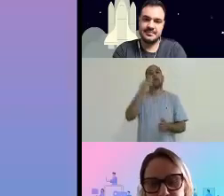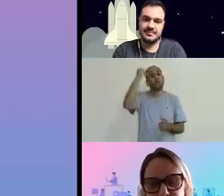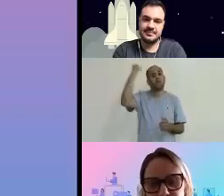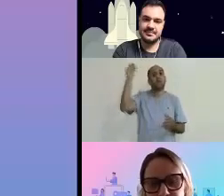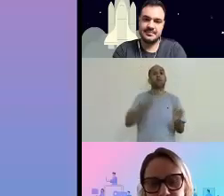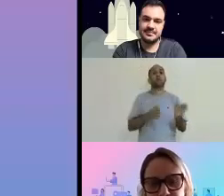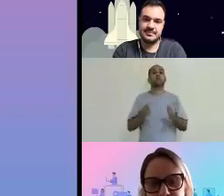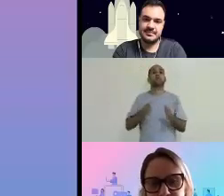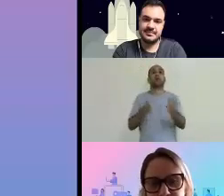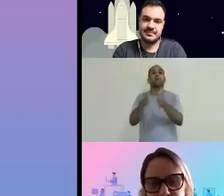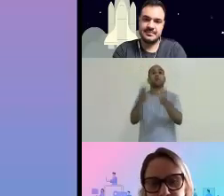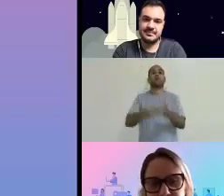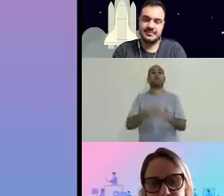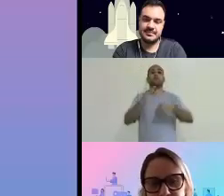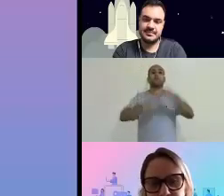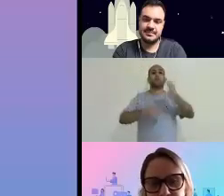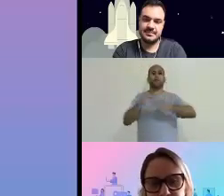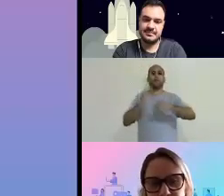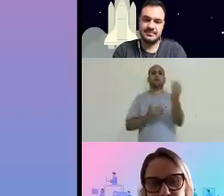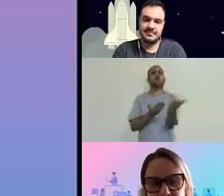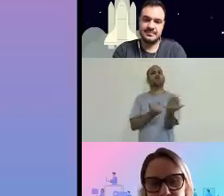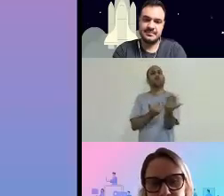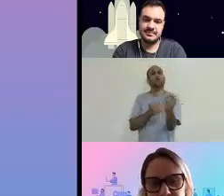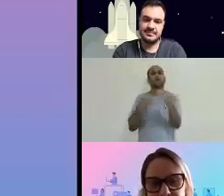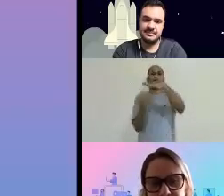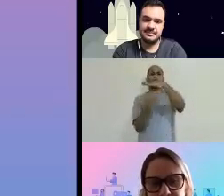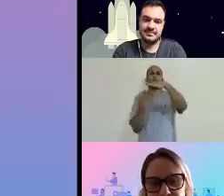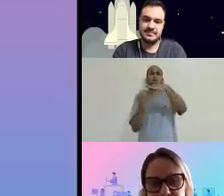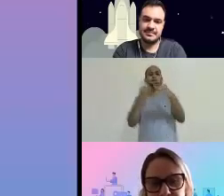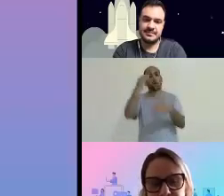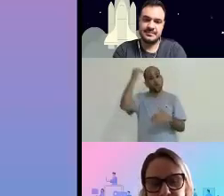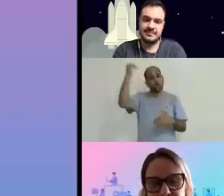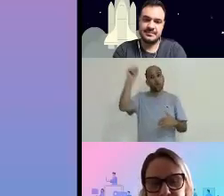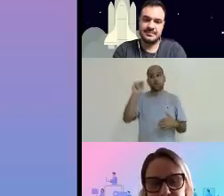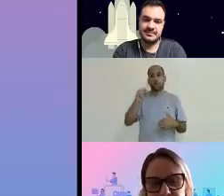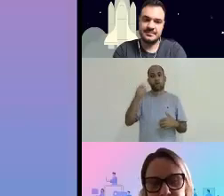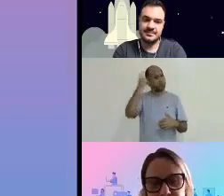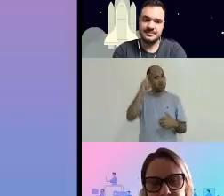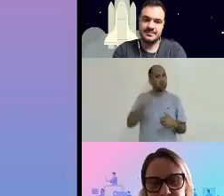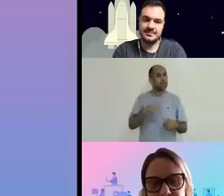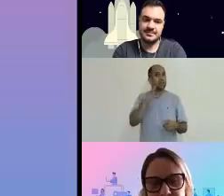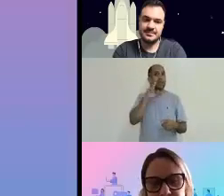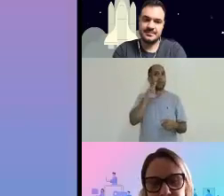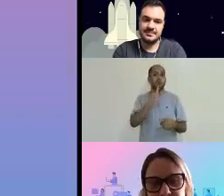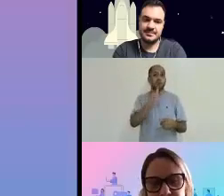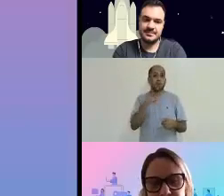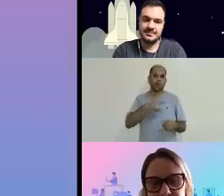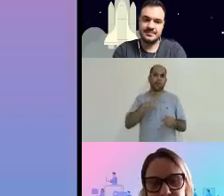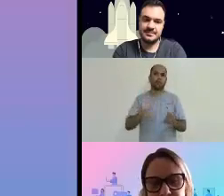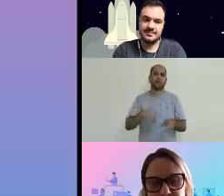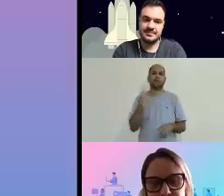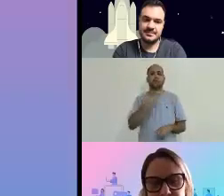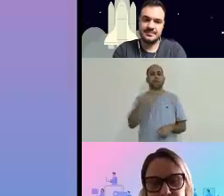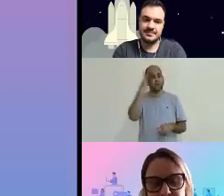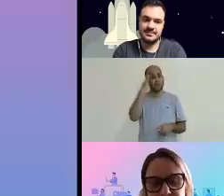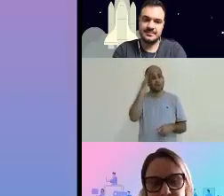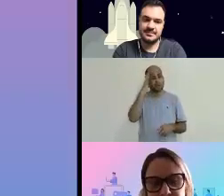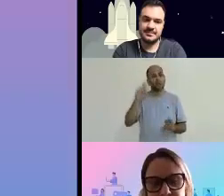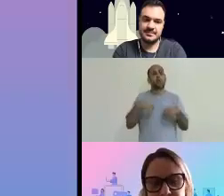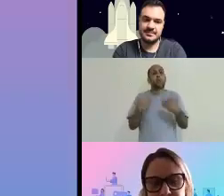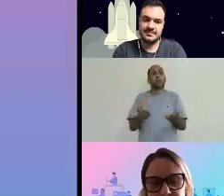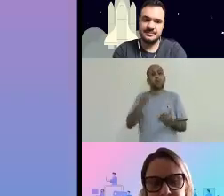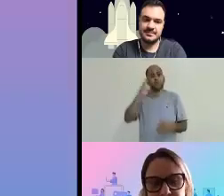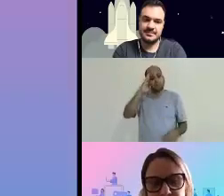jovem e o que é sucesso para a empresa? Não sei se sabemos essa resposta, mas a gente sabe quais são as principais dores e o que